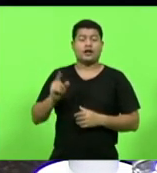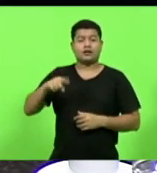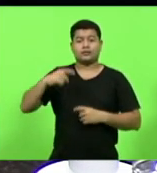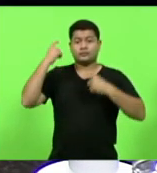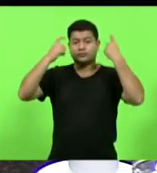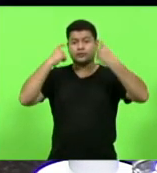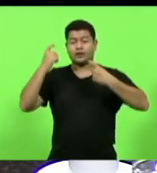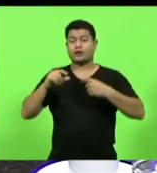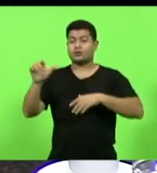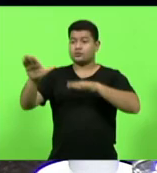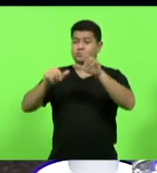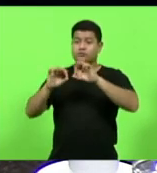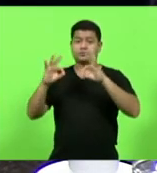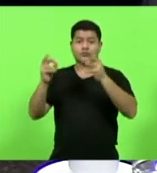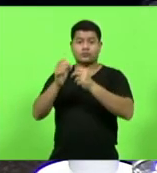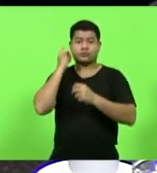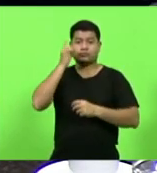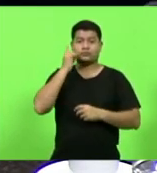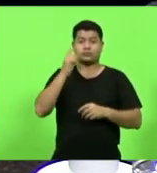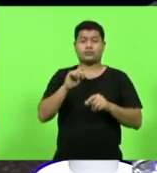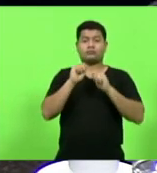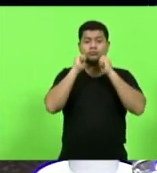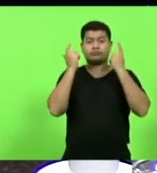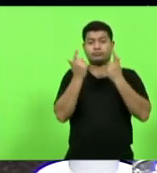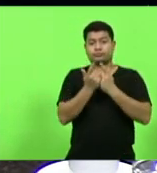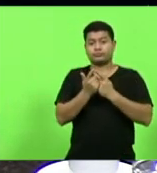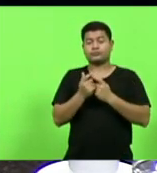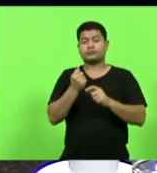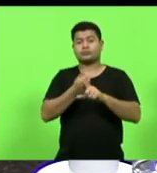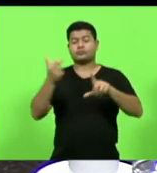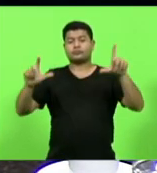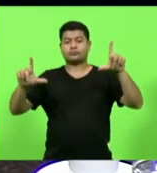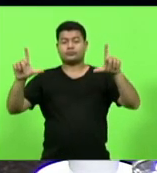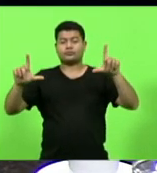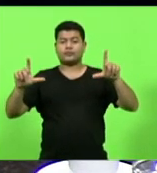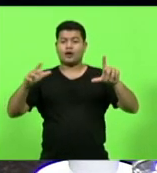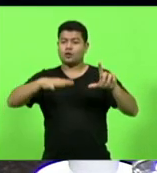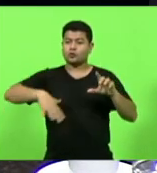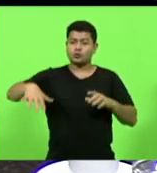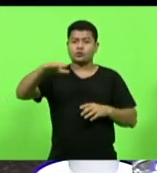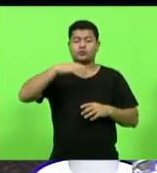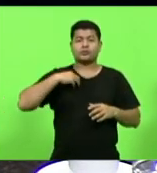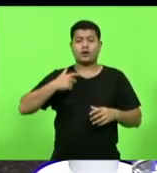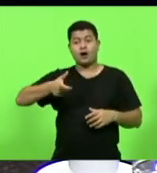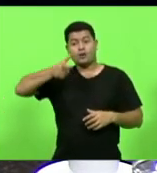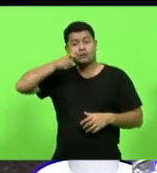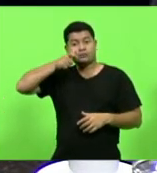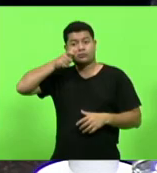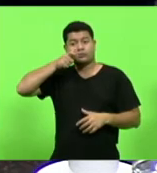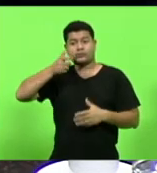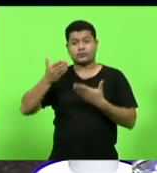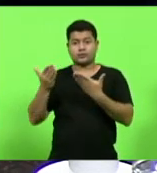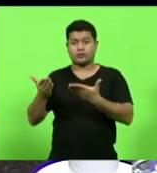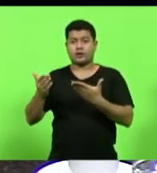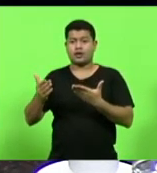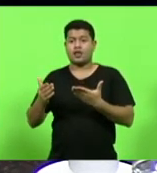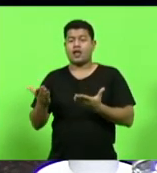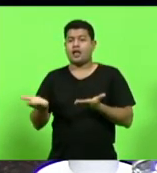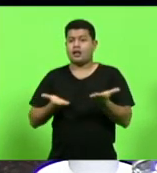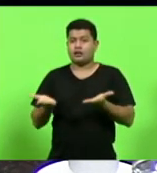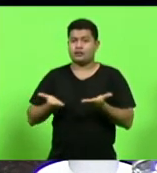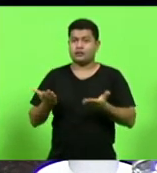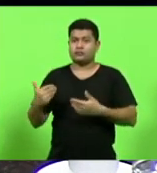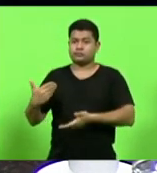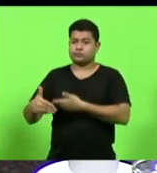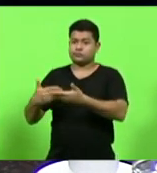convoco todos os deputados e a Assembleia e a imprensa em geral a acompanhar com olhos bem abertos a licitação que